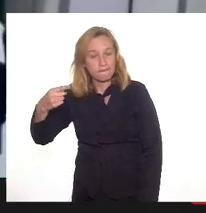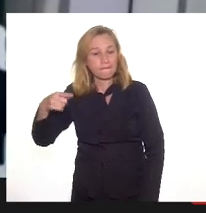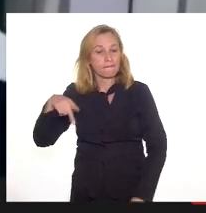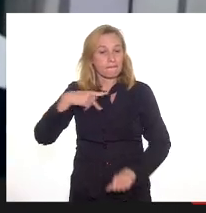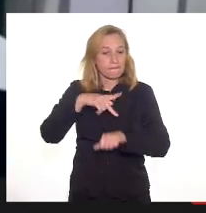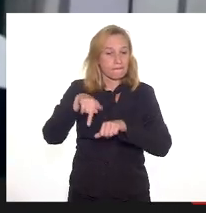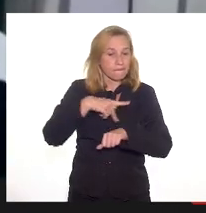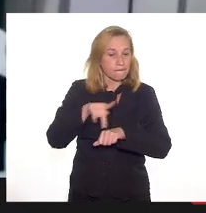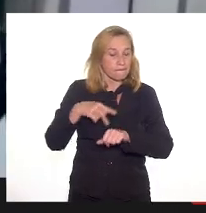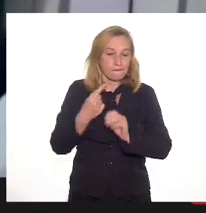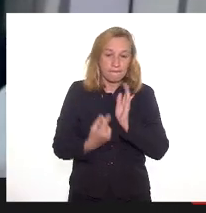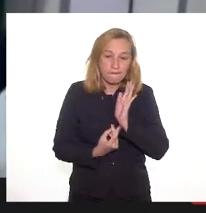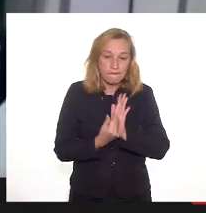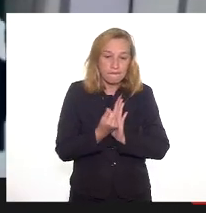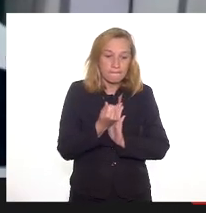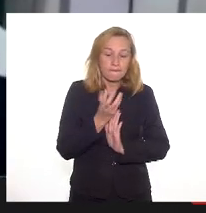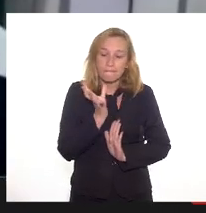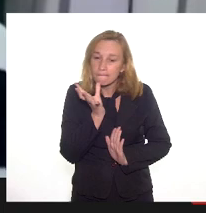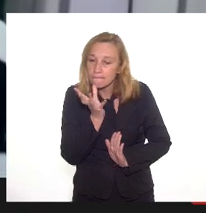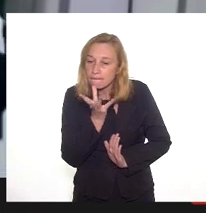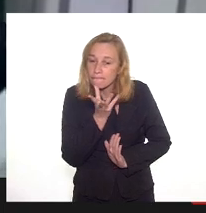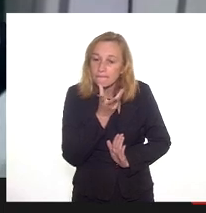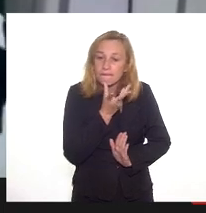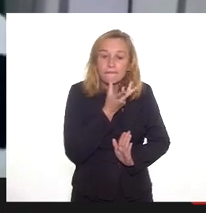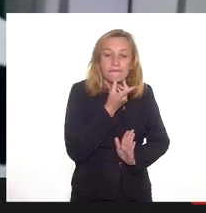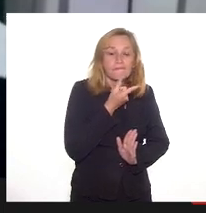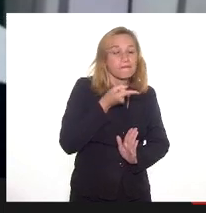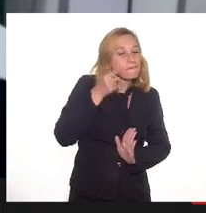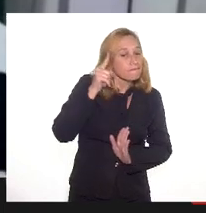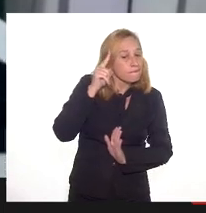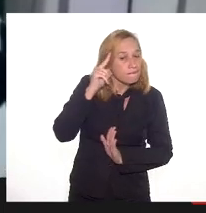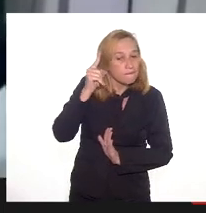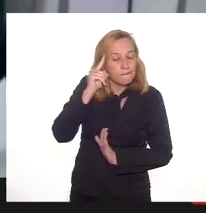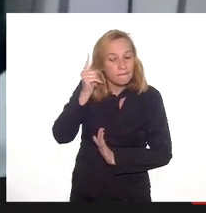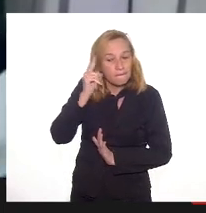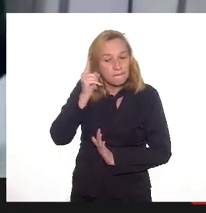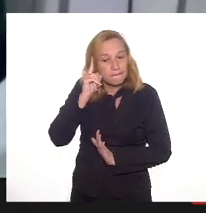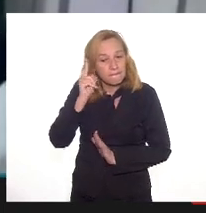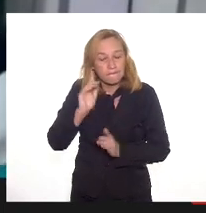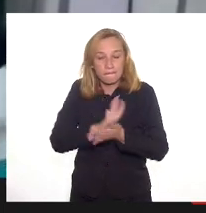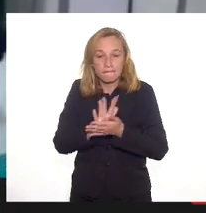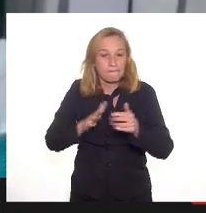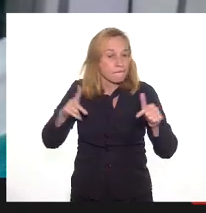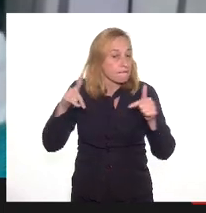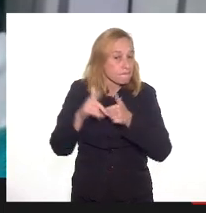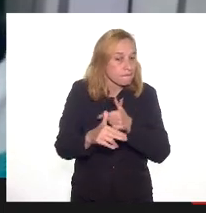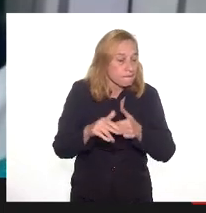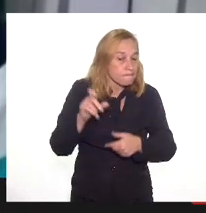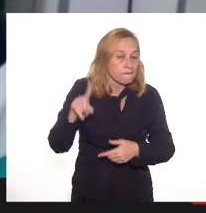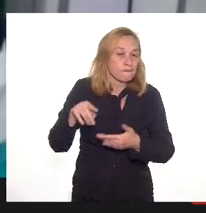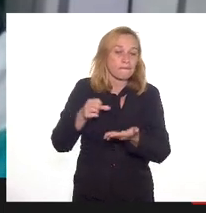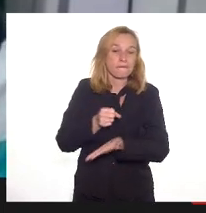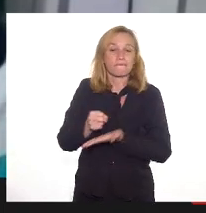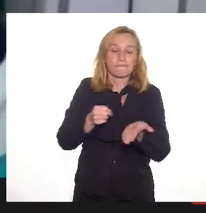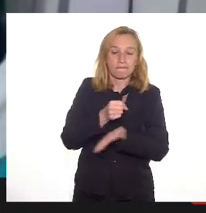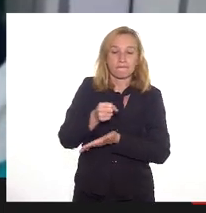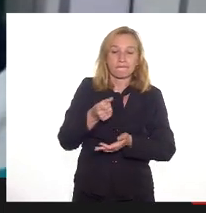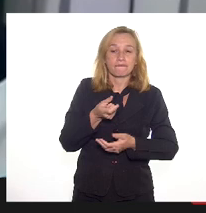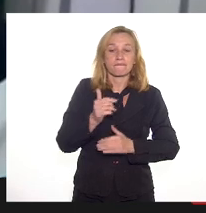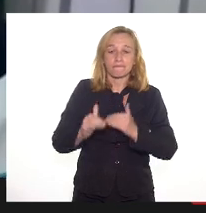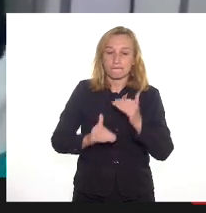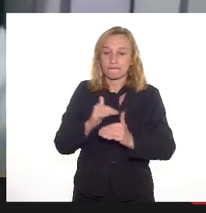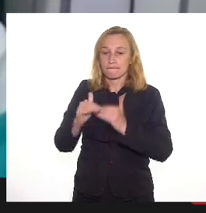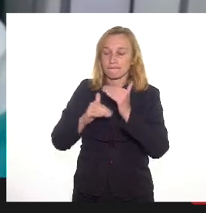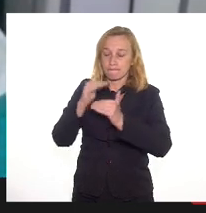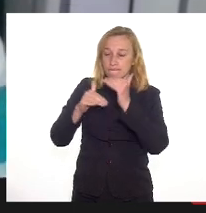investimentos duradouros, contínuos, sem interrupções, né? É isso que dá a base do desenvolvimento em algumas áreas